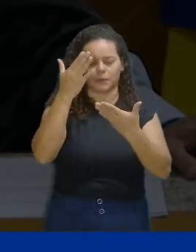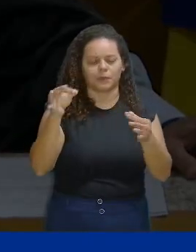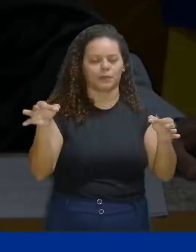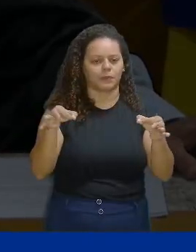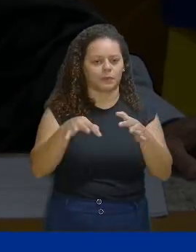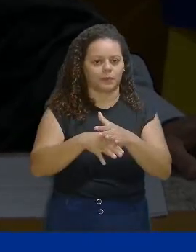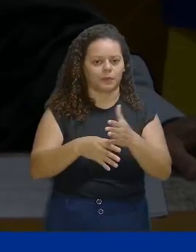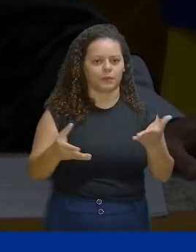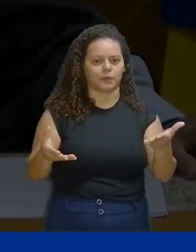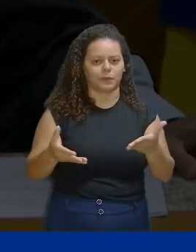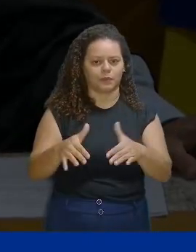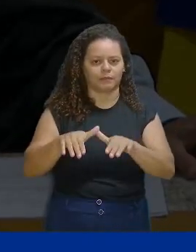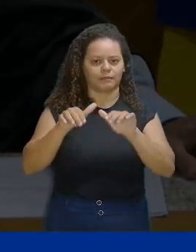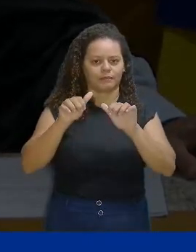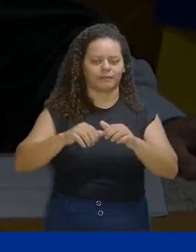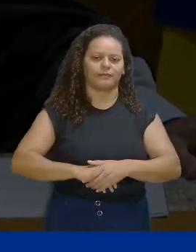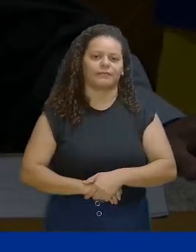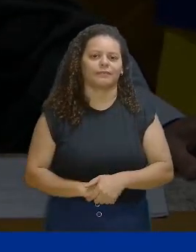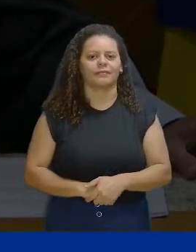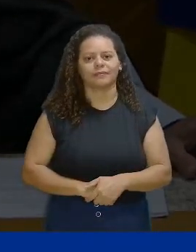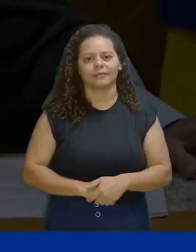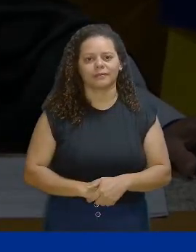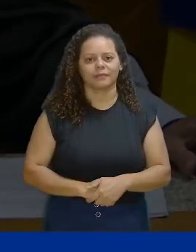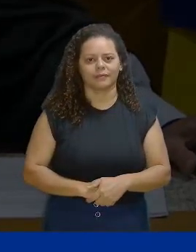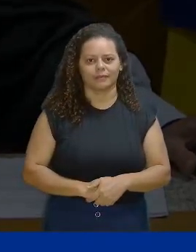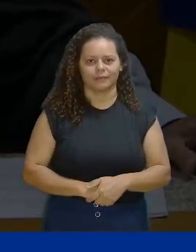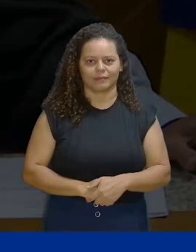Encerrada a sessão. Declaro encerrada a sessão.